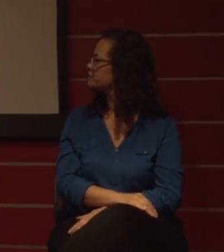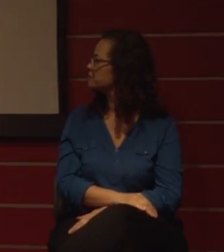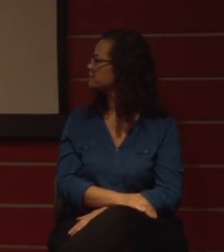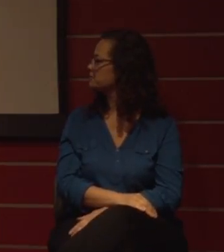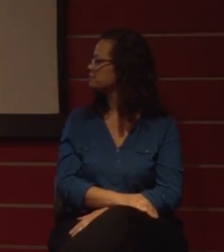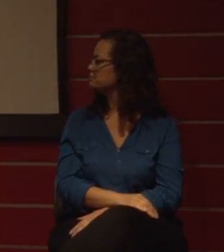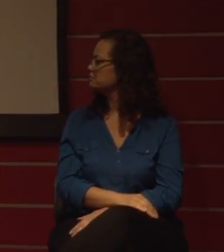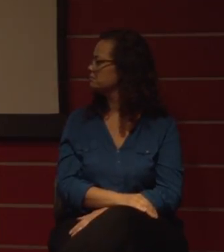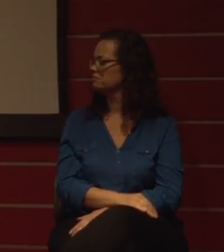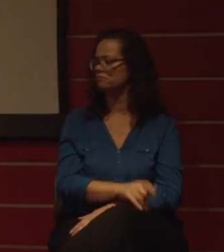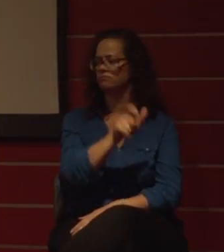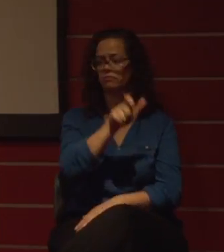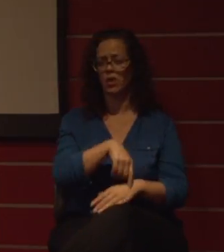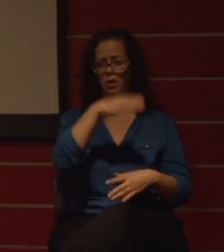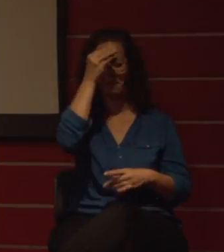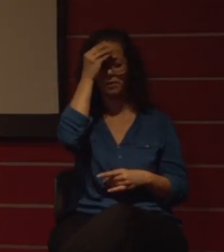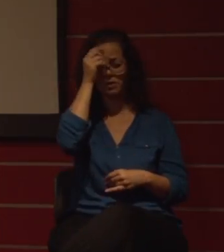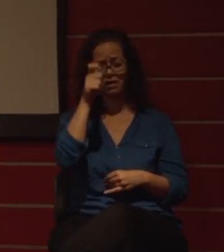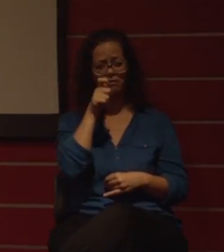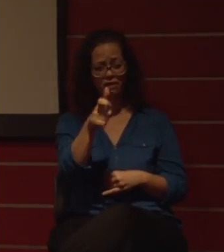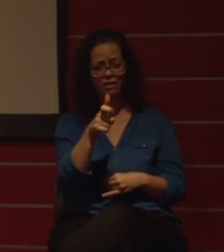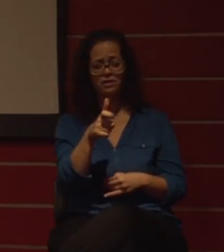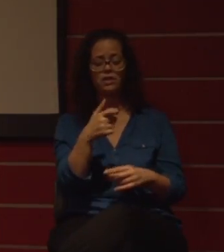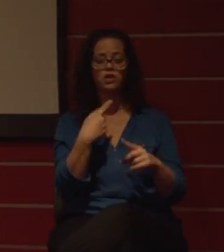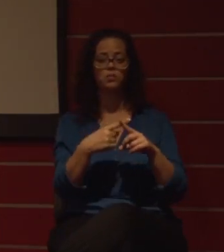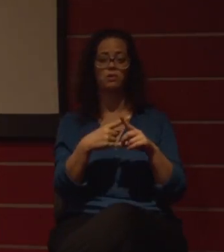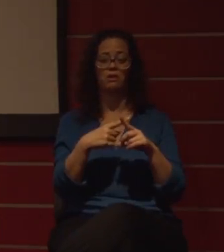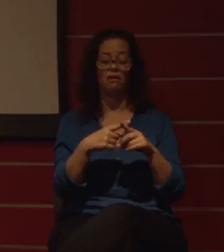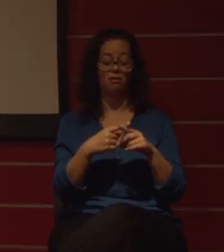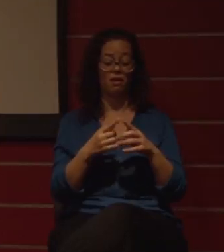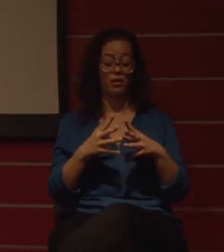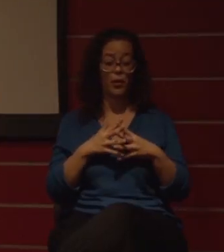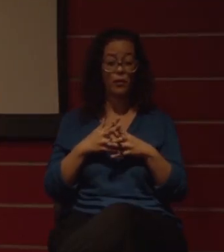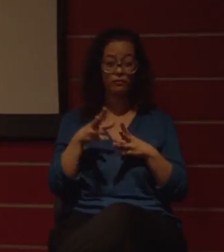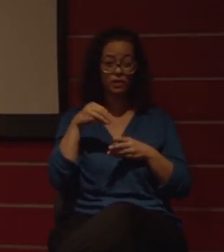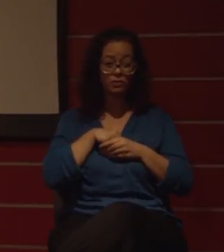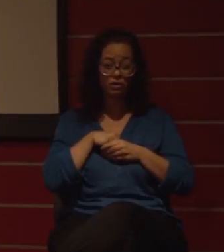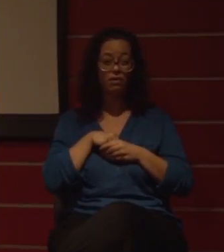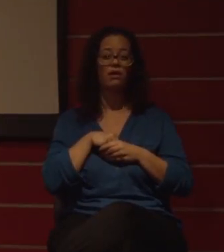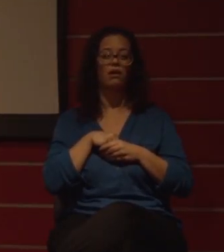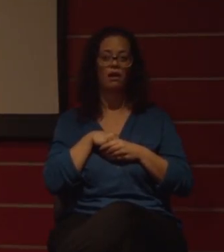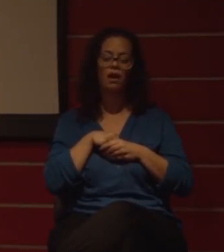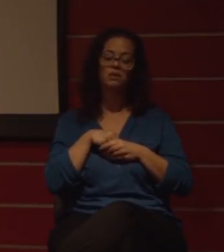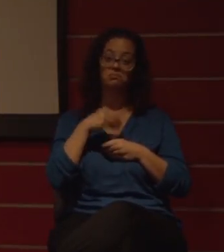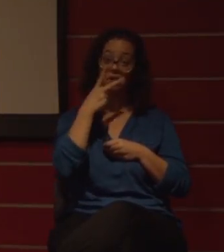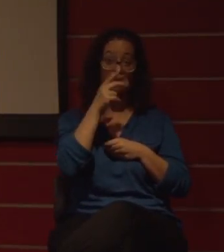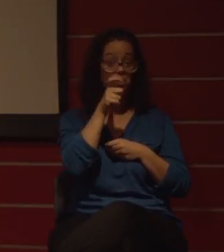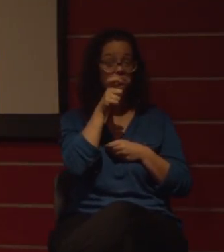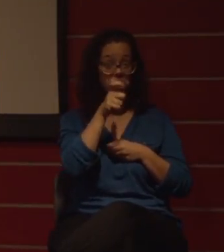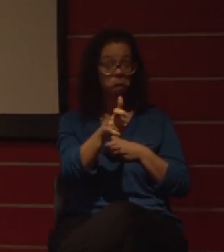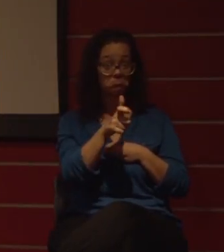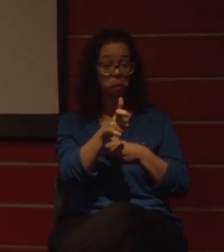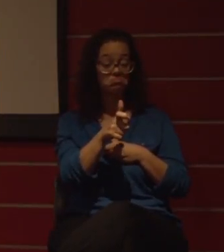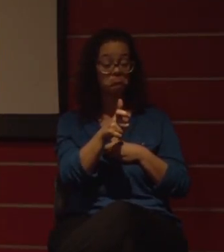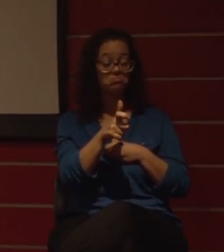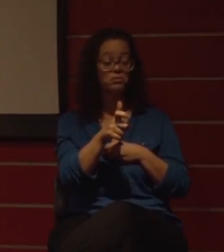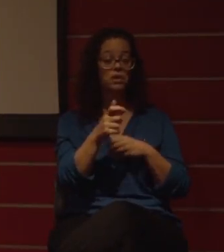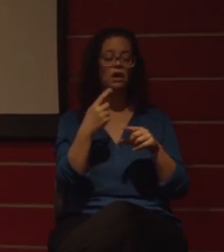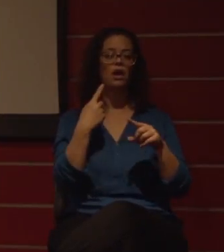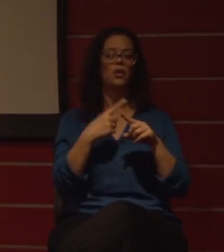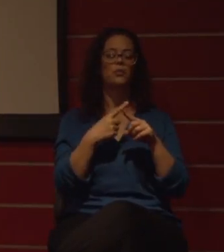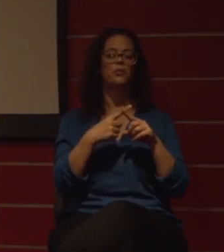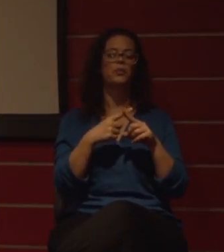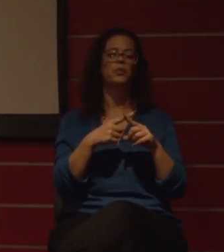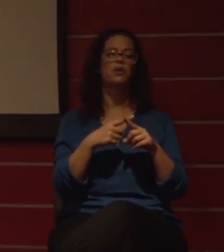e esse personagem é interessante ele traz um conflito interno que eu acho bem interessante porque ele